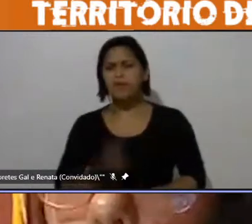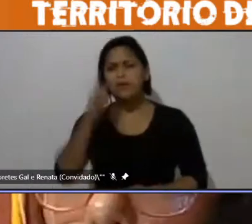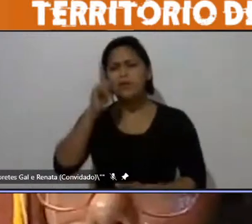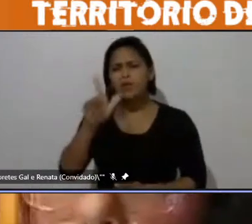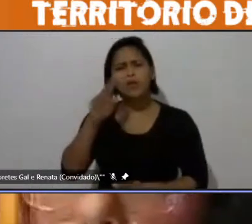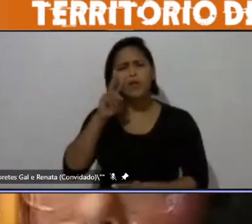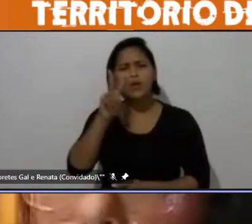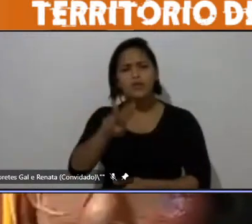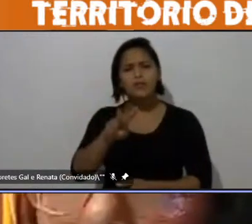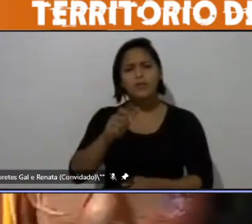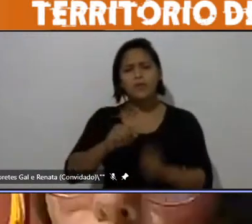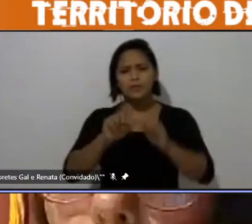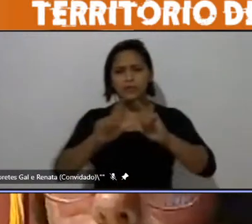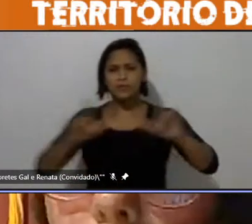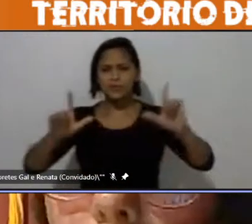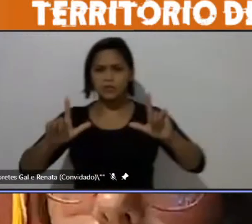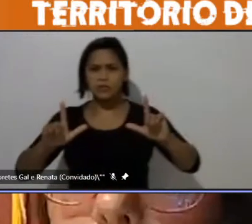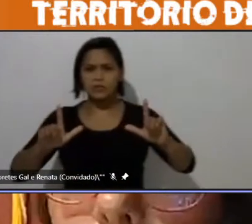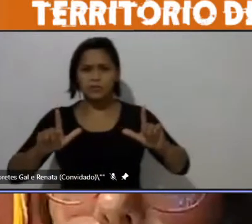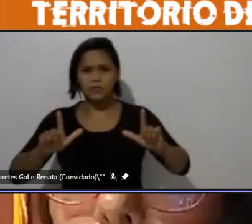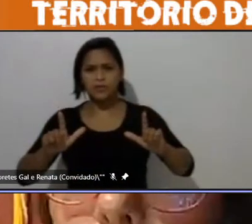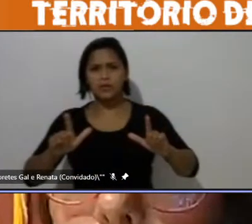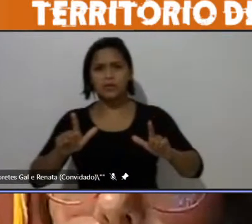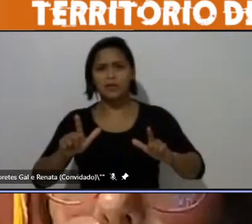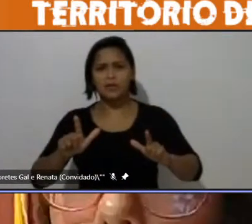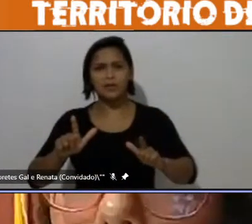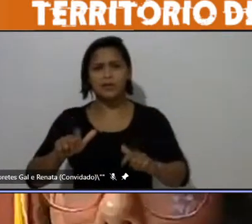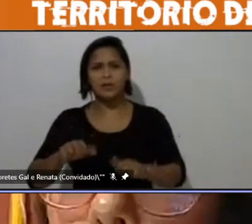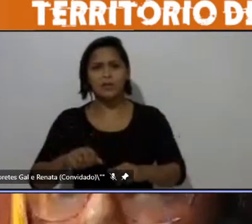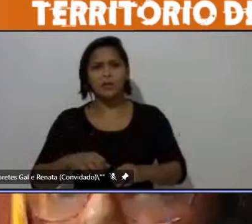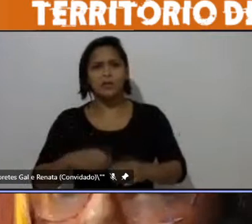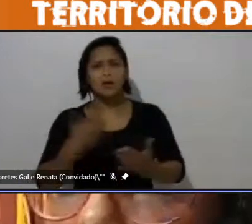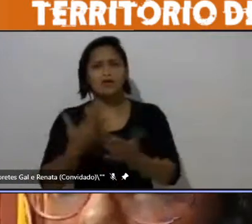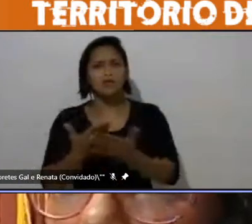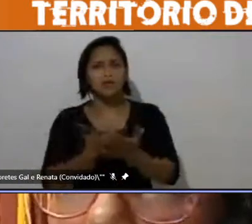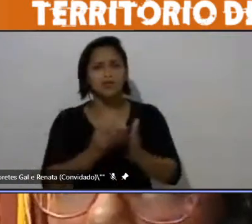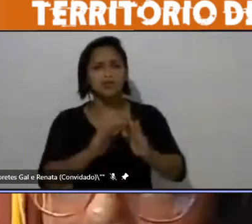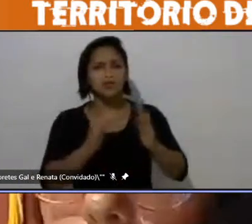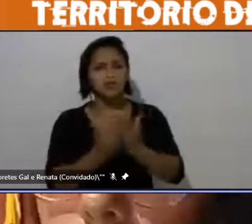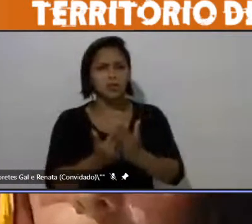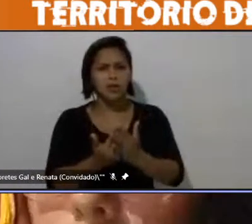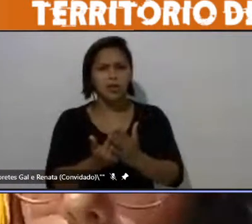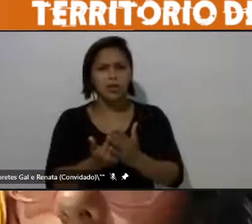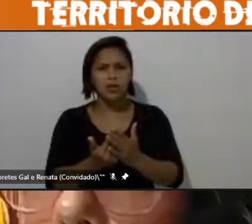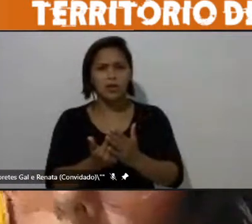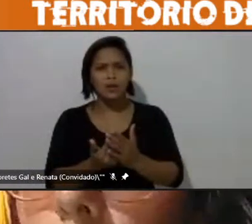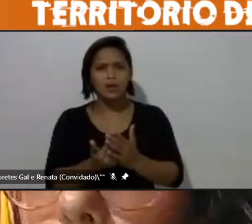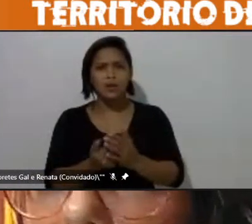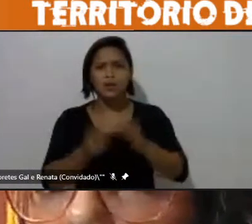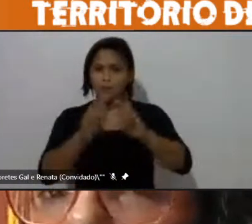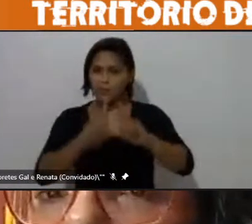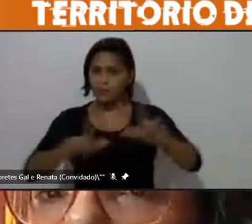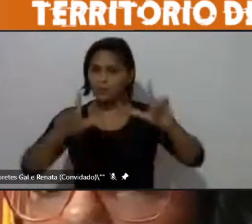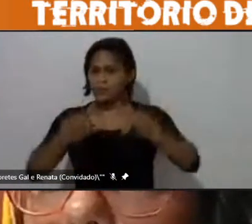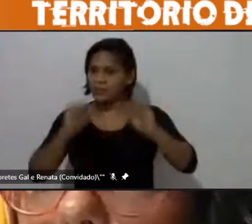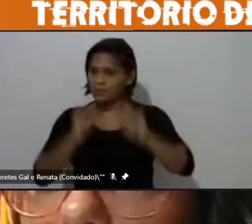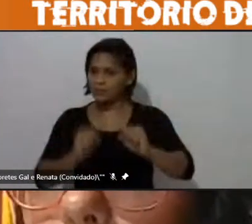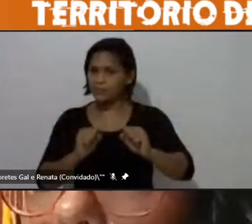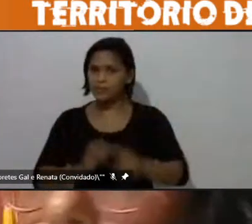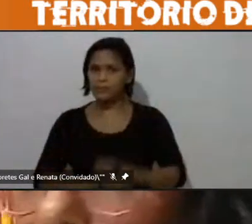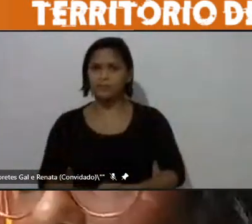Vocês estão vendo a apresentação? Eu não estou vendo. A colega da escola ficou ainda, de passar? Ainda não. Você passa, Andréia?